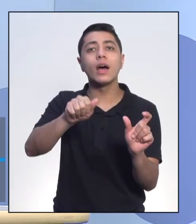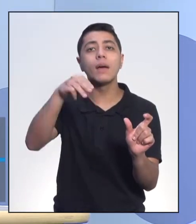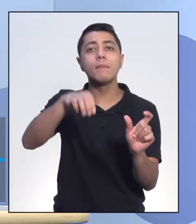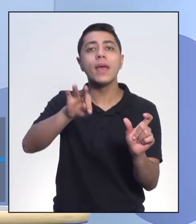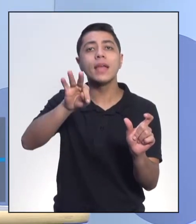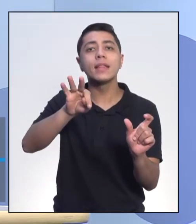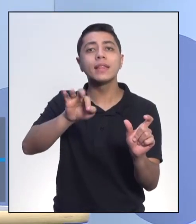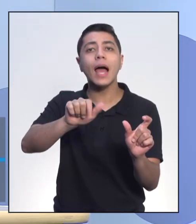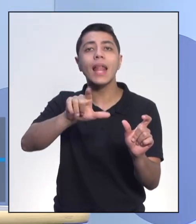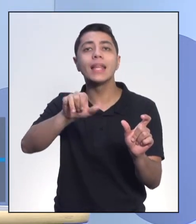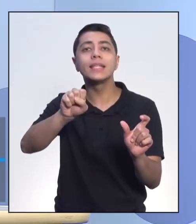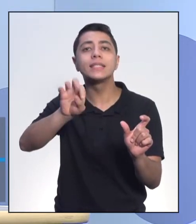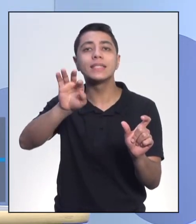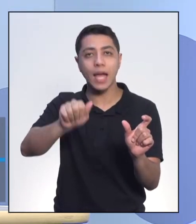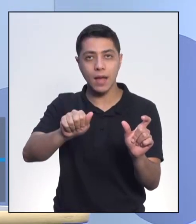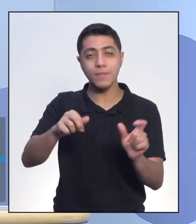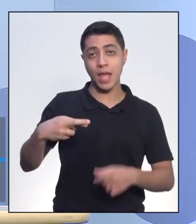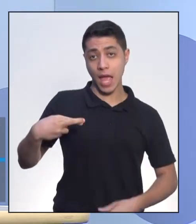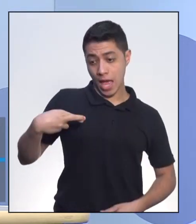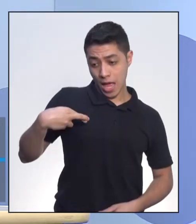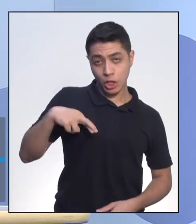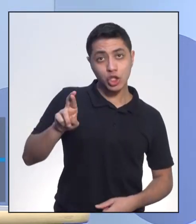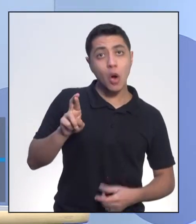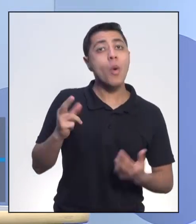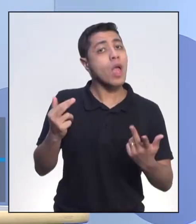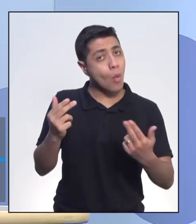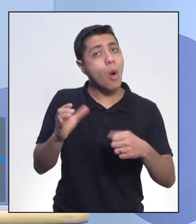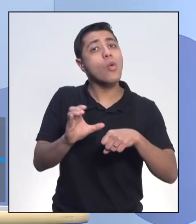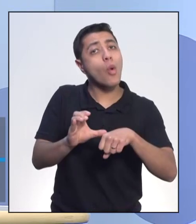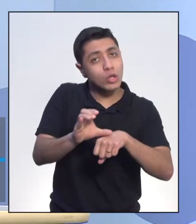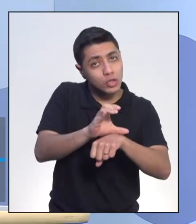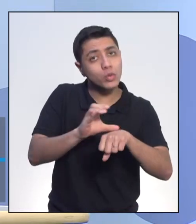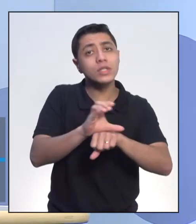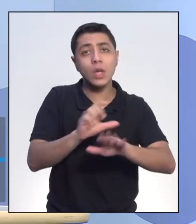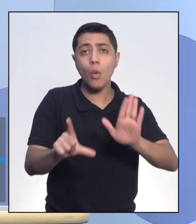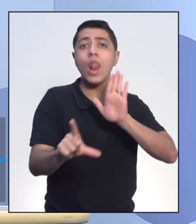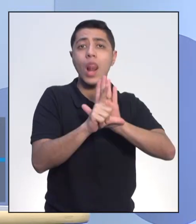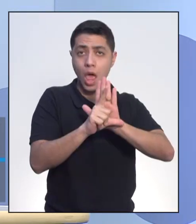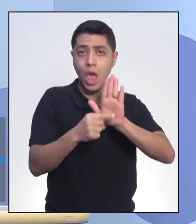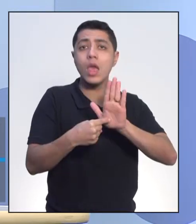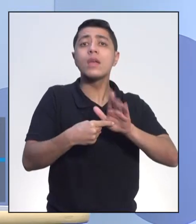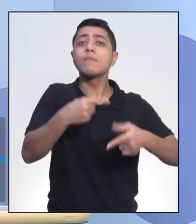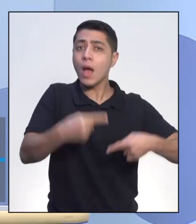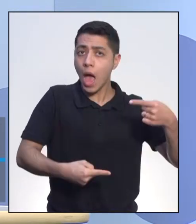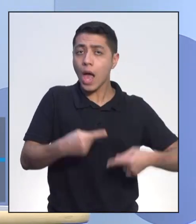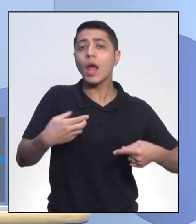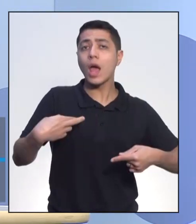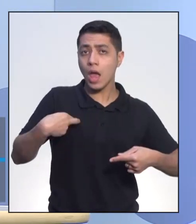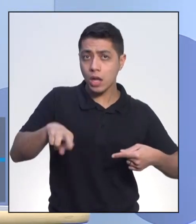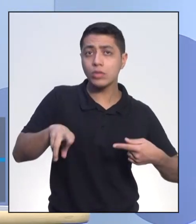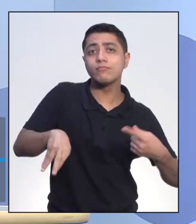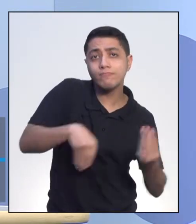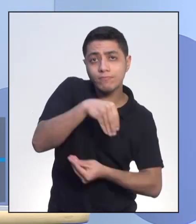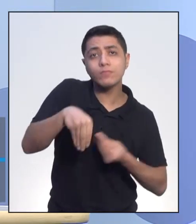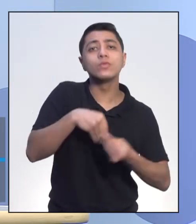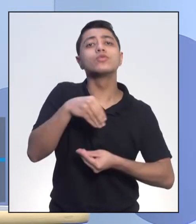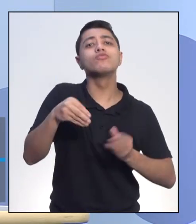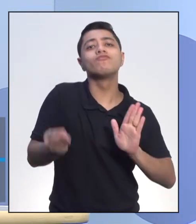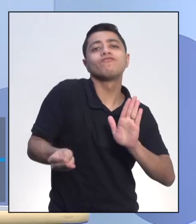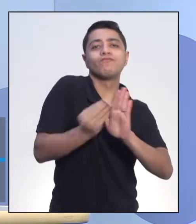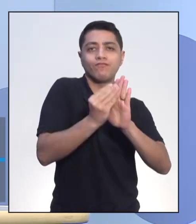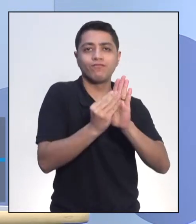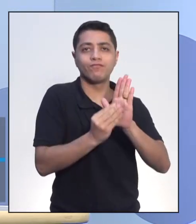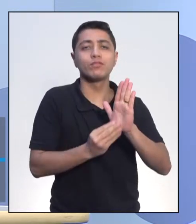de constituição, entra como uma base legal mesmo para o exercício político nesses países, né? E, por conta disso, a questão